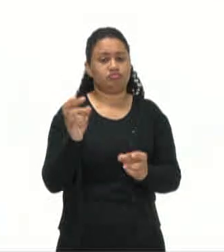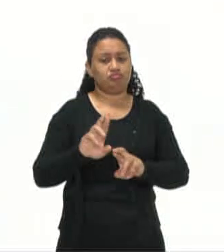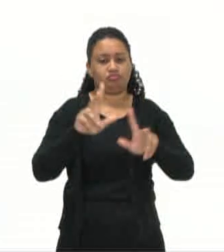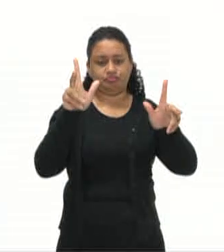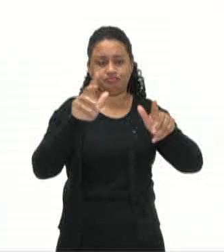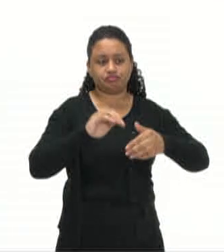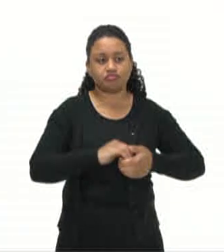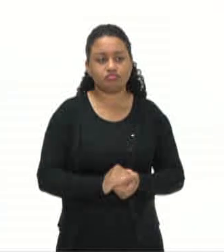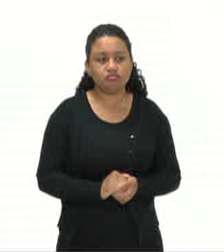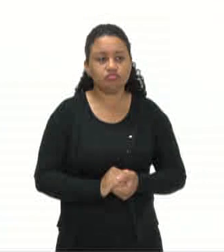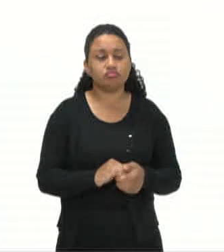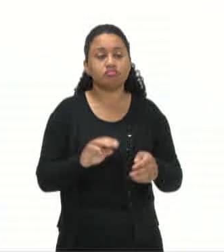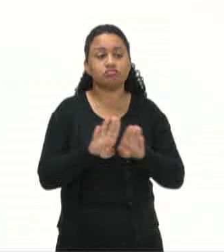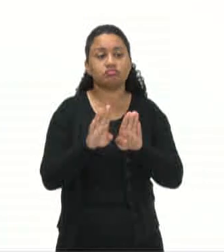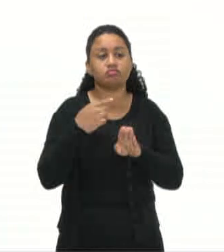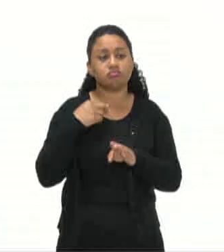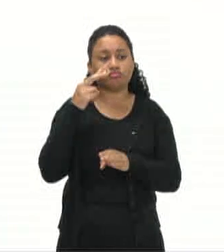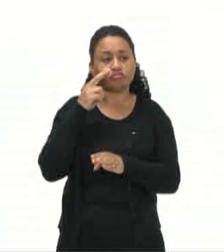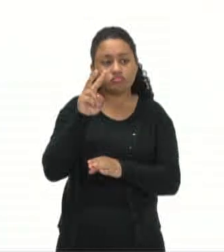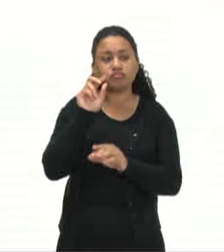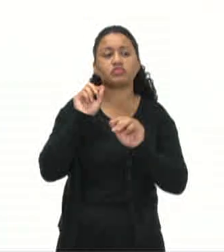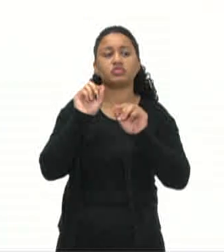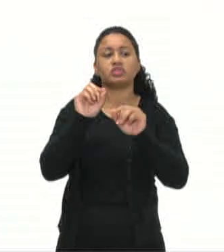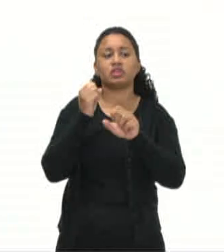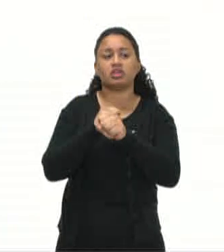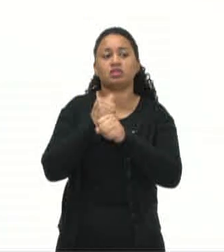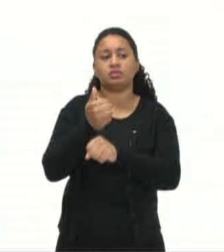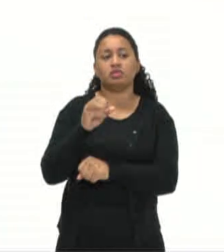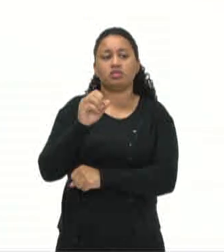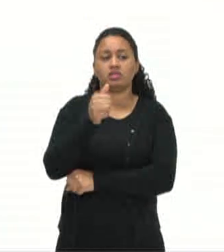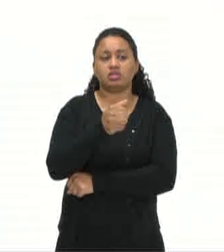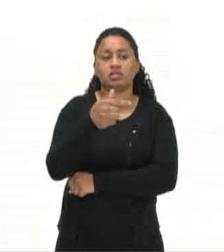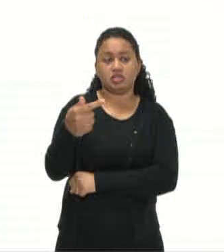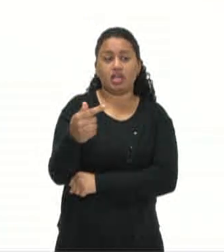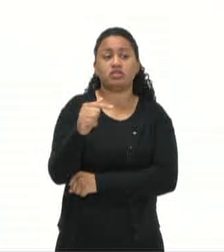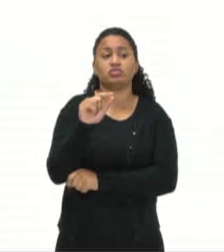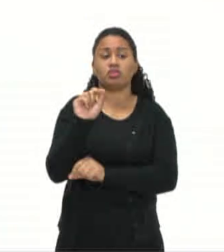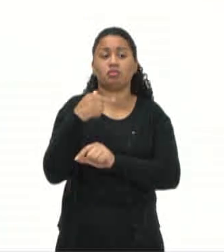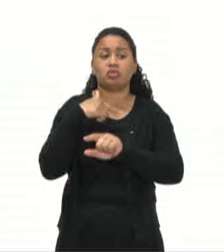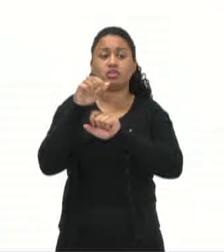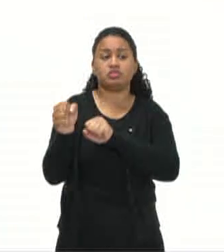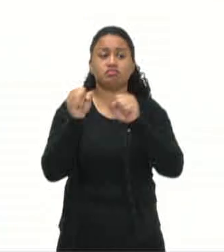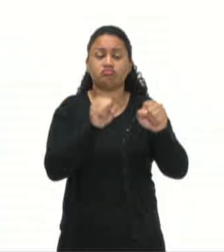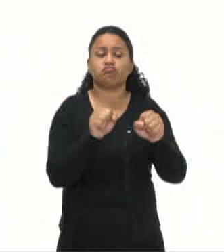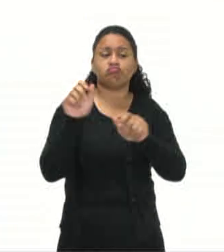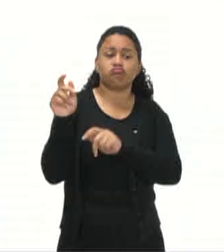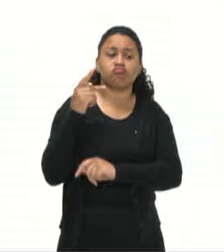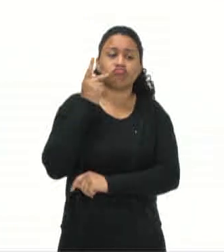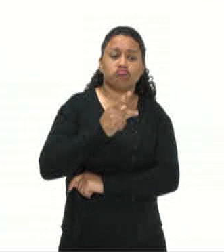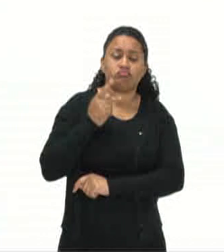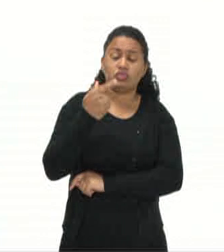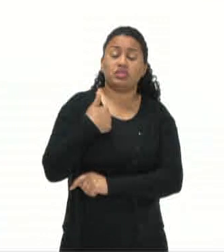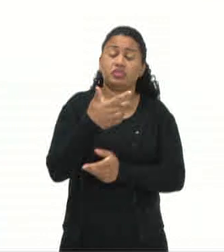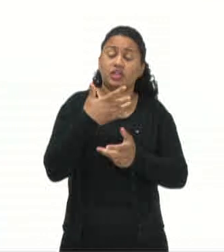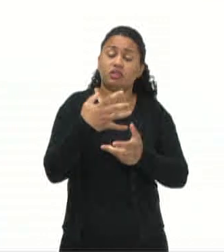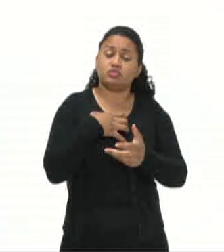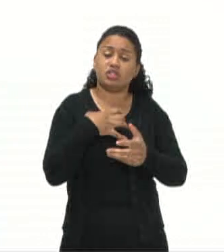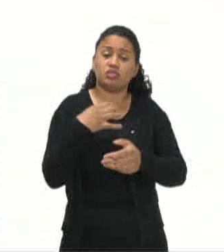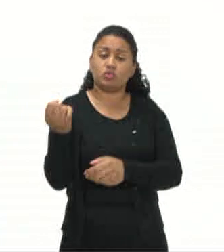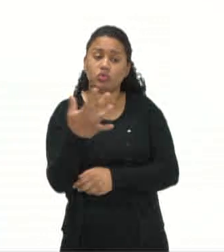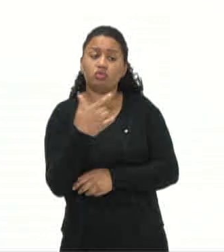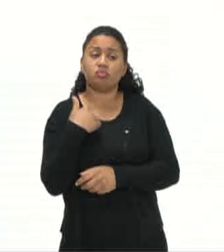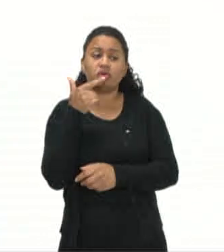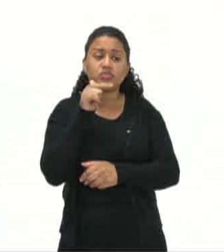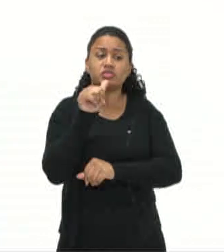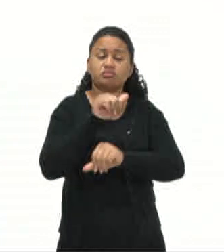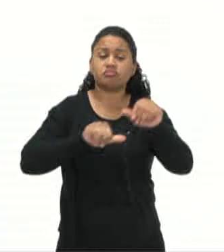vemos que, em 1917, Lenin assume o poder durante uma profunda crise política. Muitos artistas aderem ao novo regime no intuito de reconstruir o país. São criados vários museus da